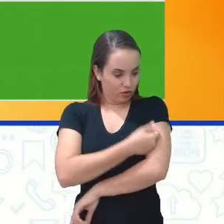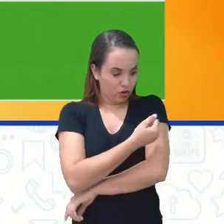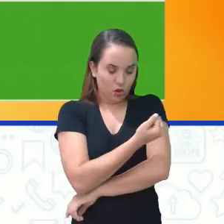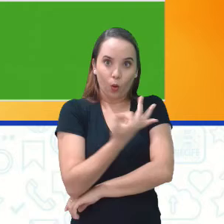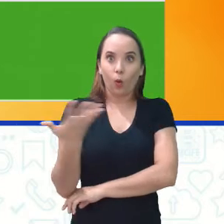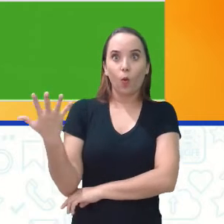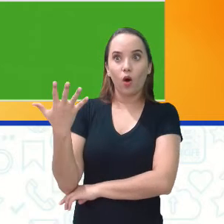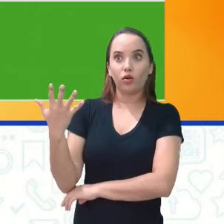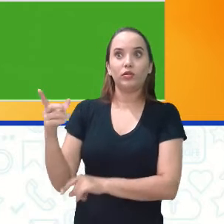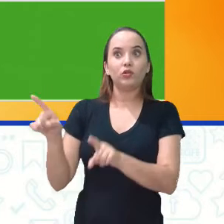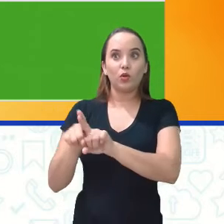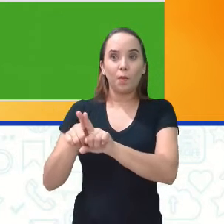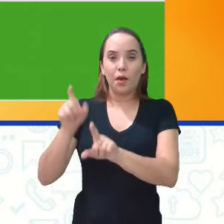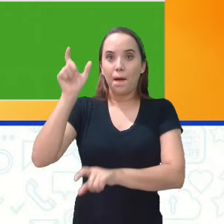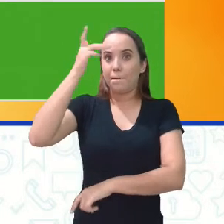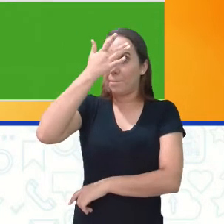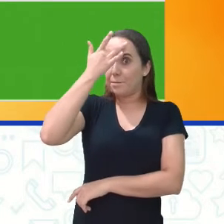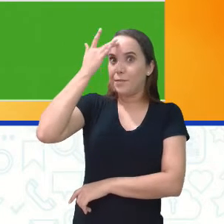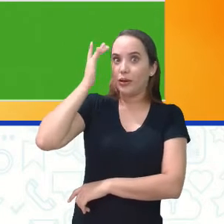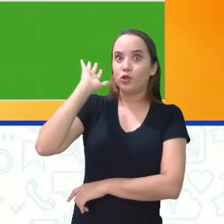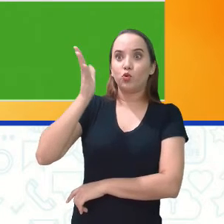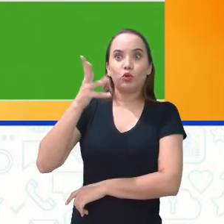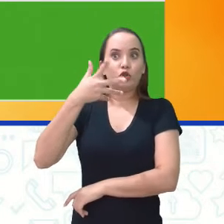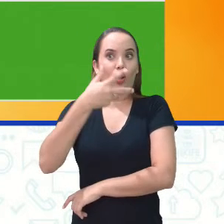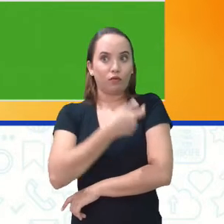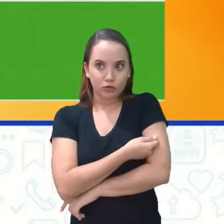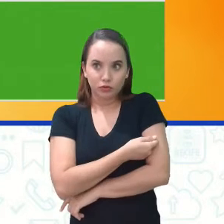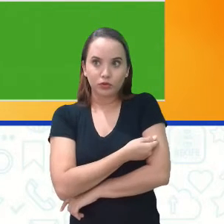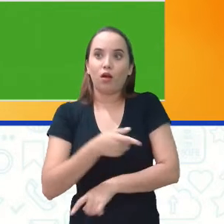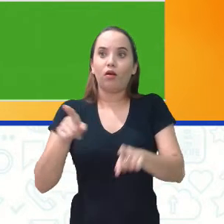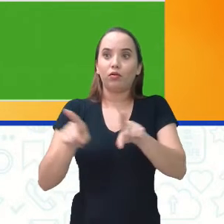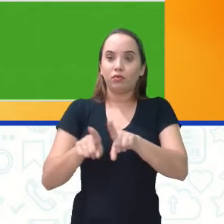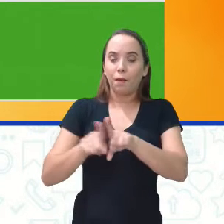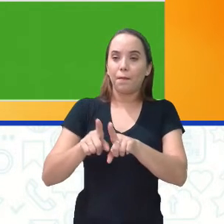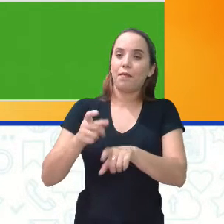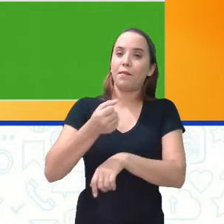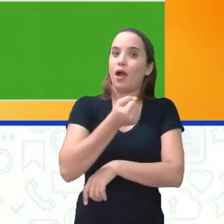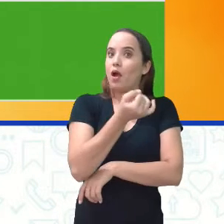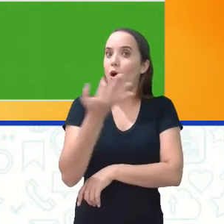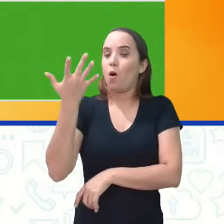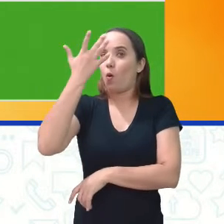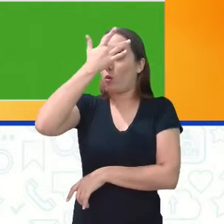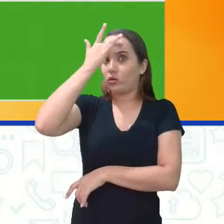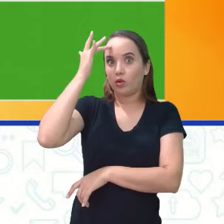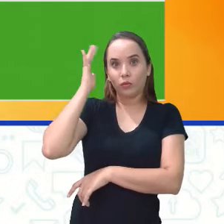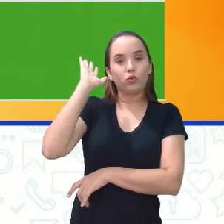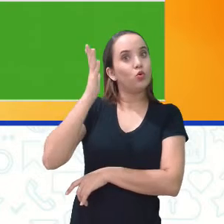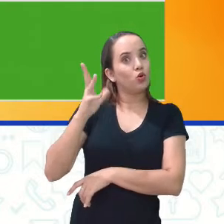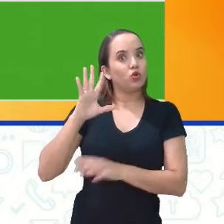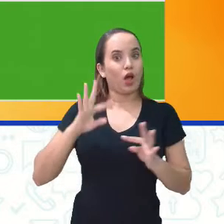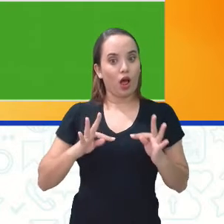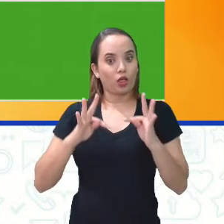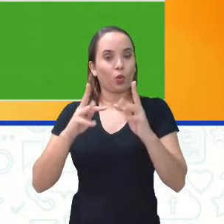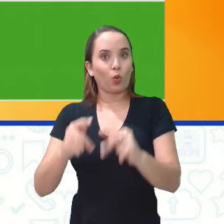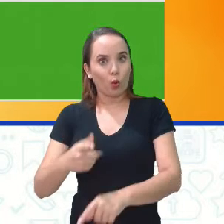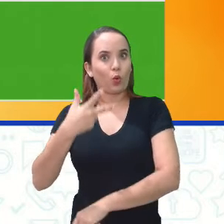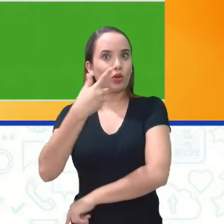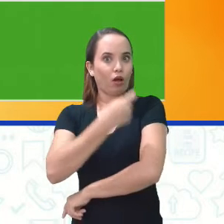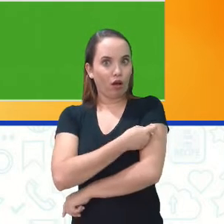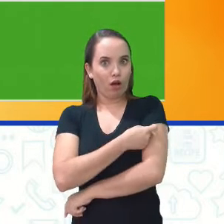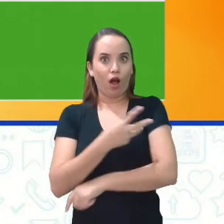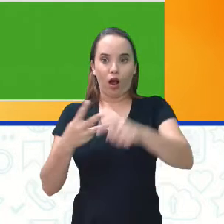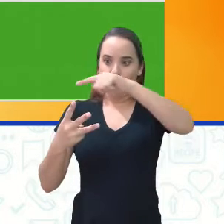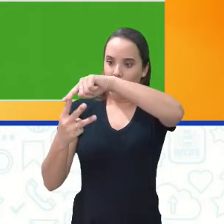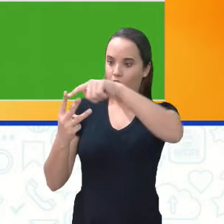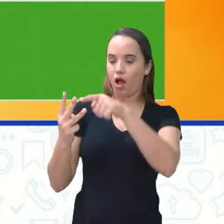também a quantidade de pessoas com a vacina completa. Veja que